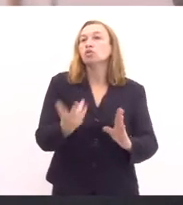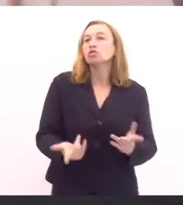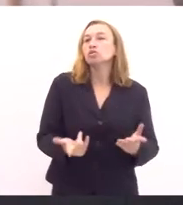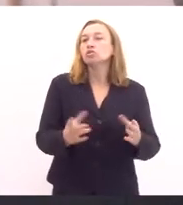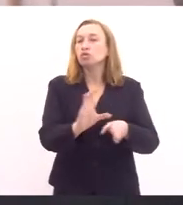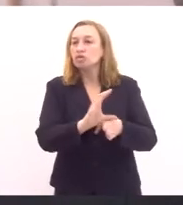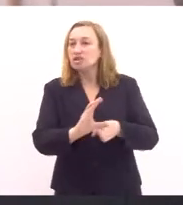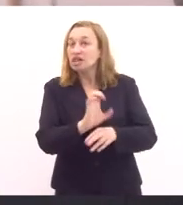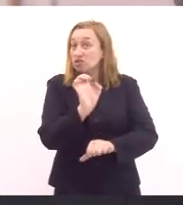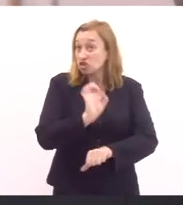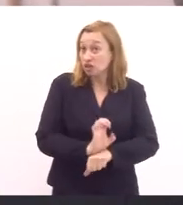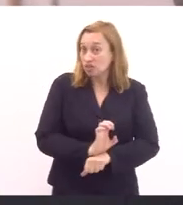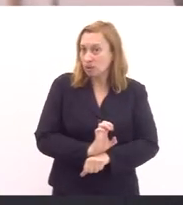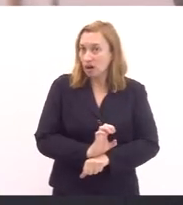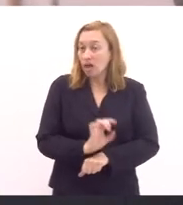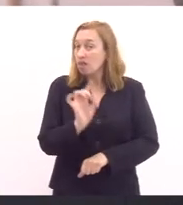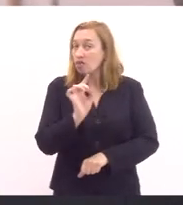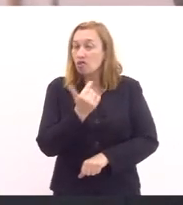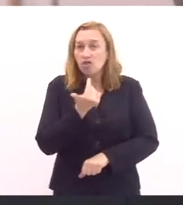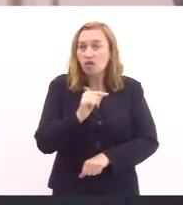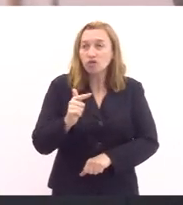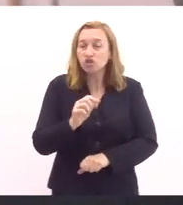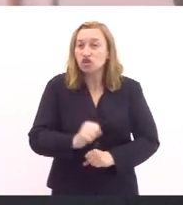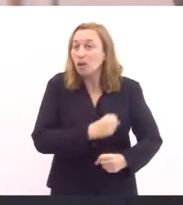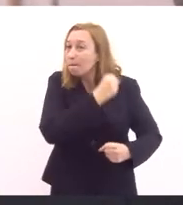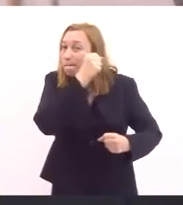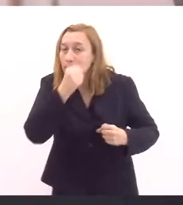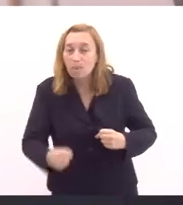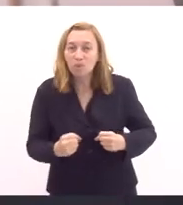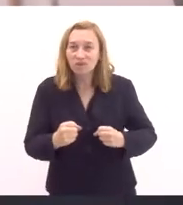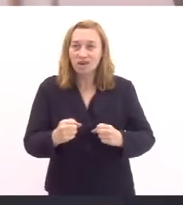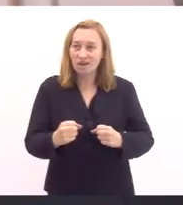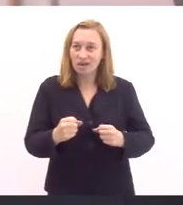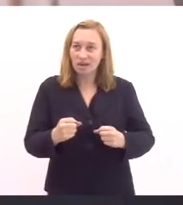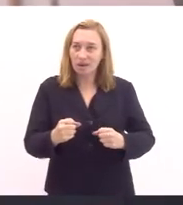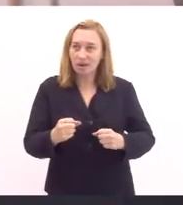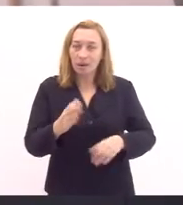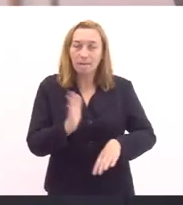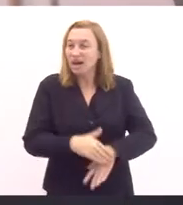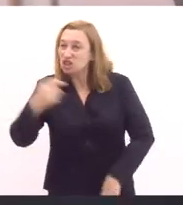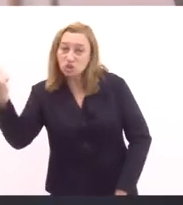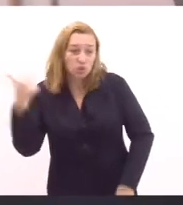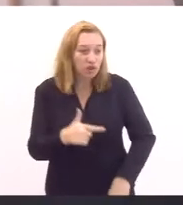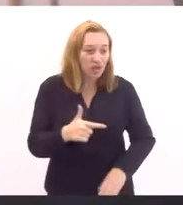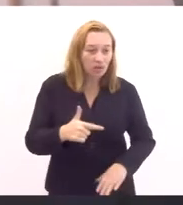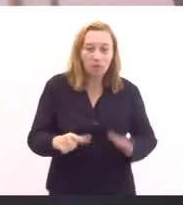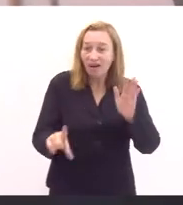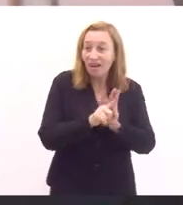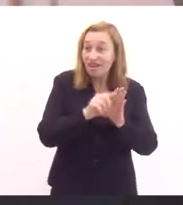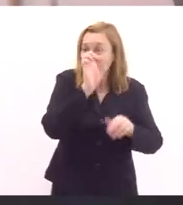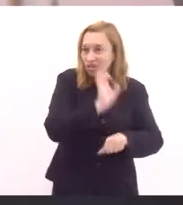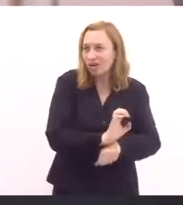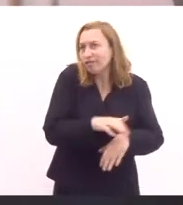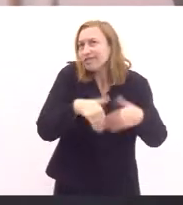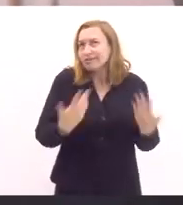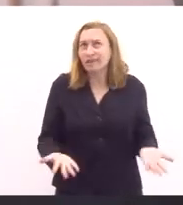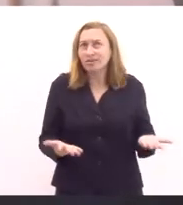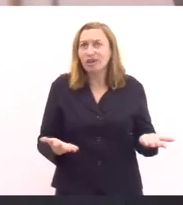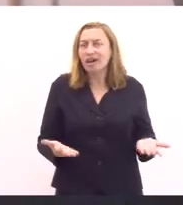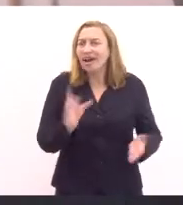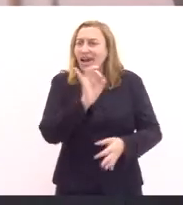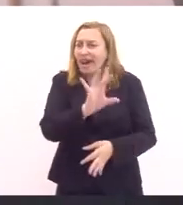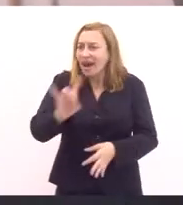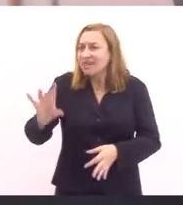é não tinha poder superior uma lei estadual se não é que faz uma lei que vale para cada estado e